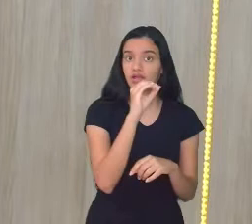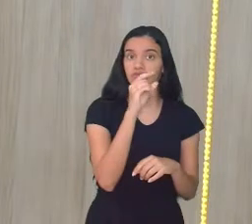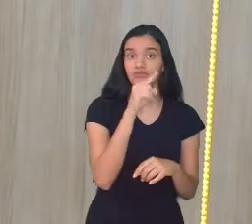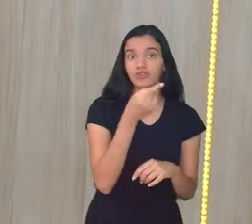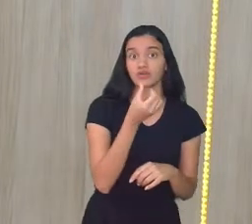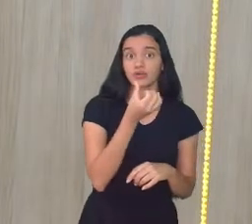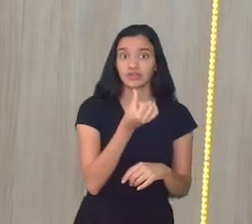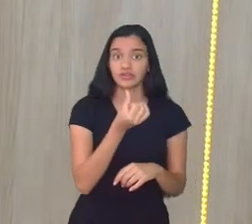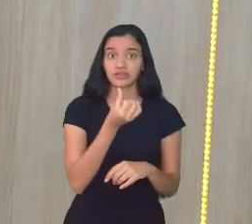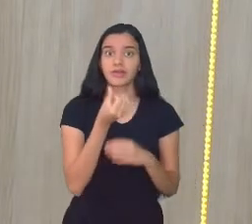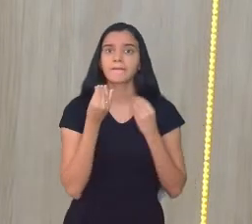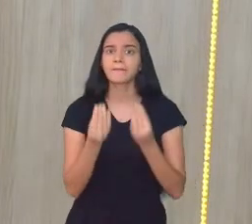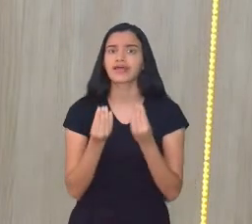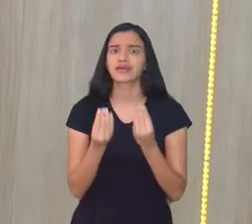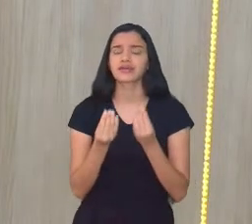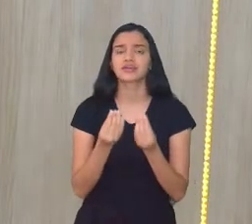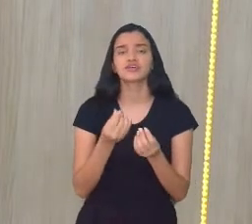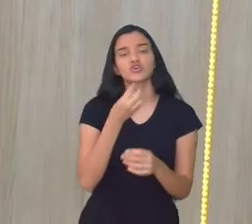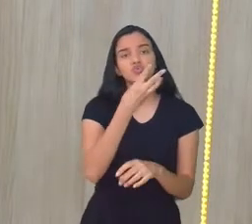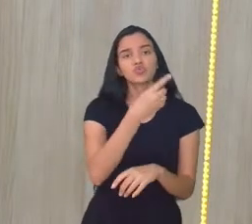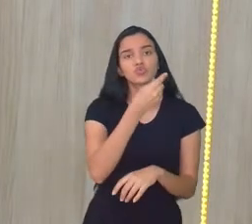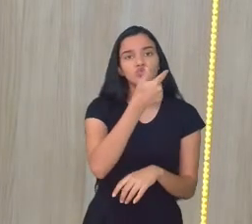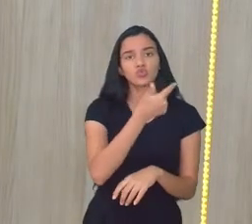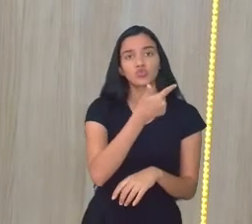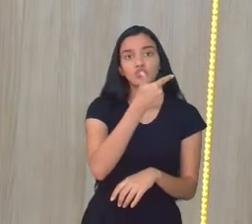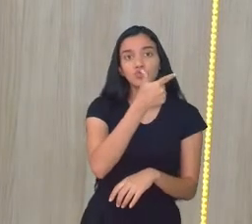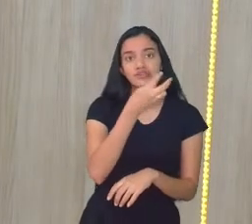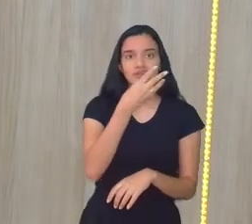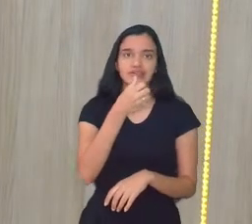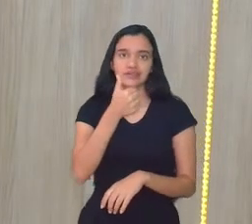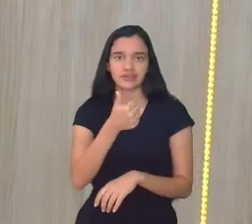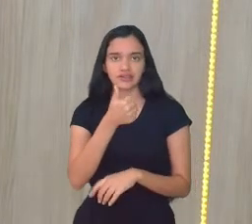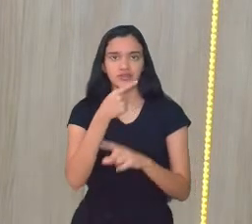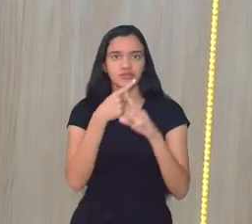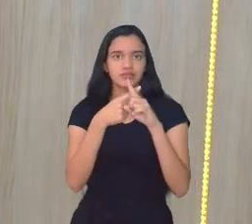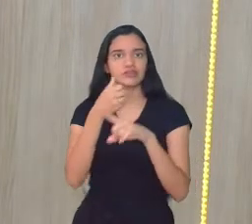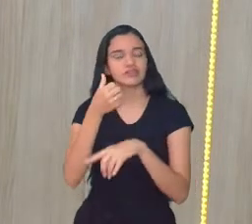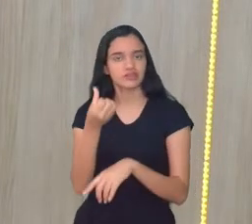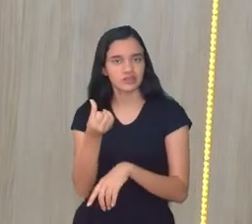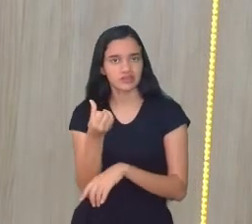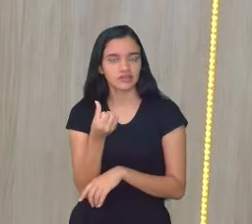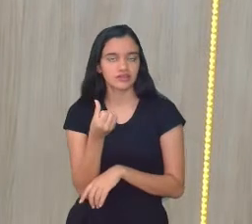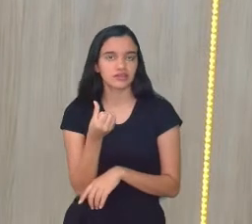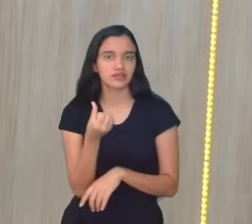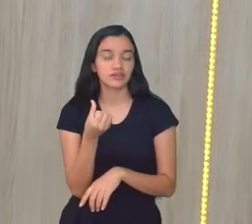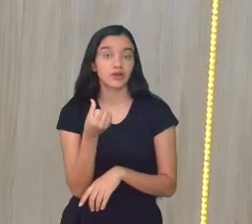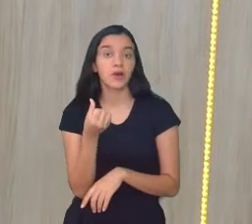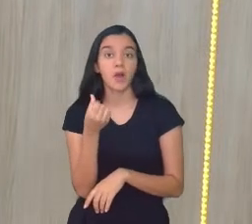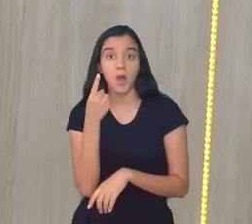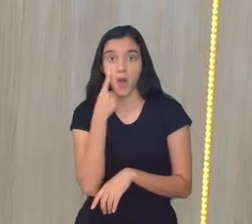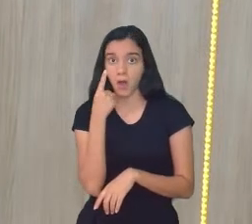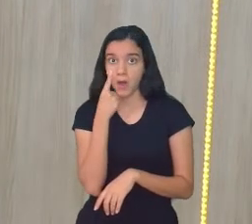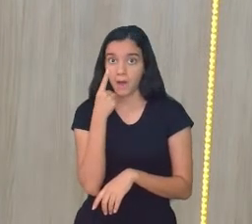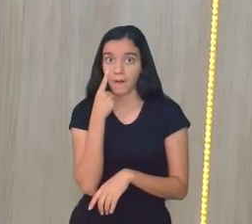para quê? Para pegar 231 vezes 6. Um detalhe.